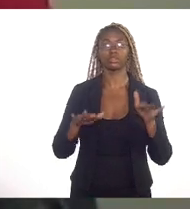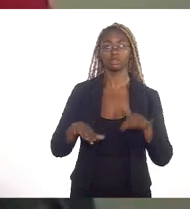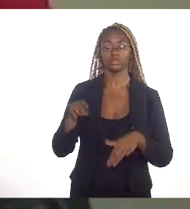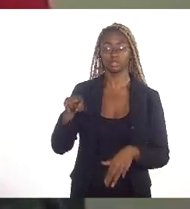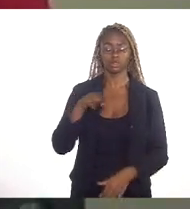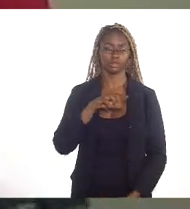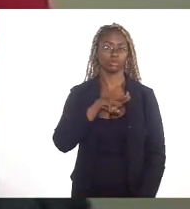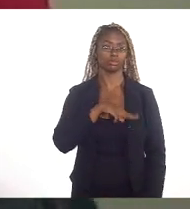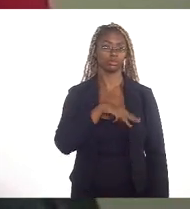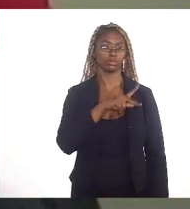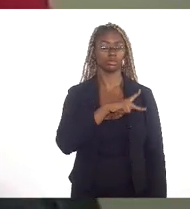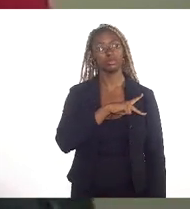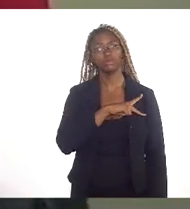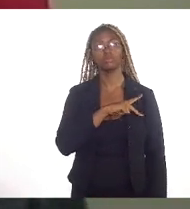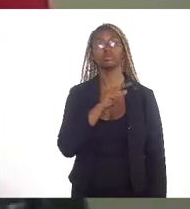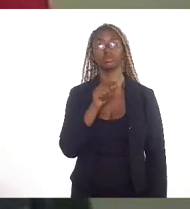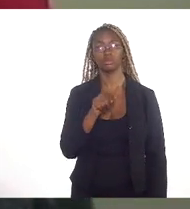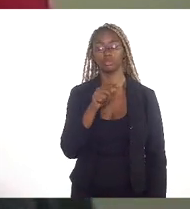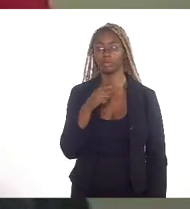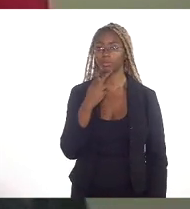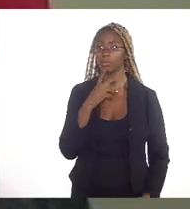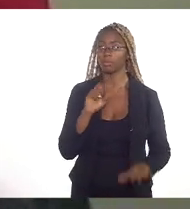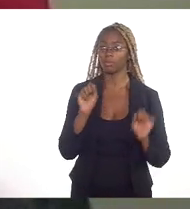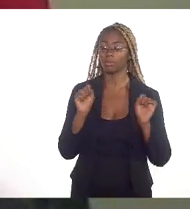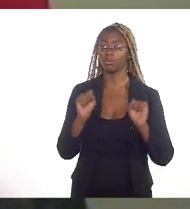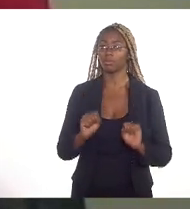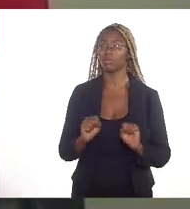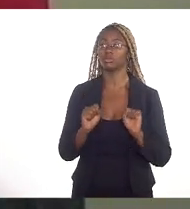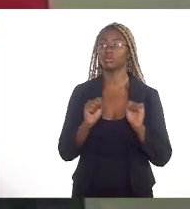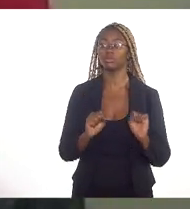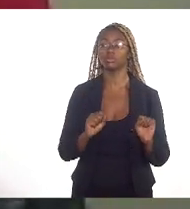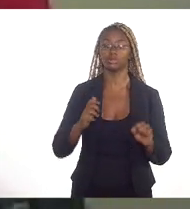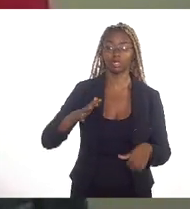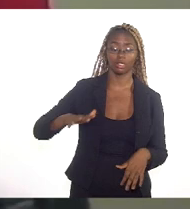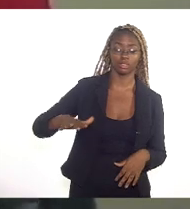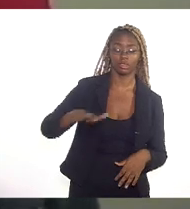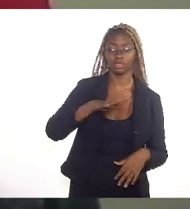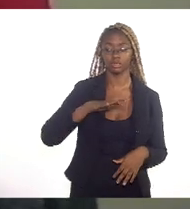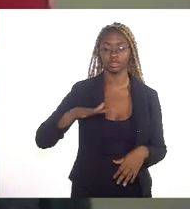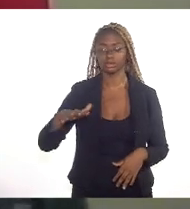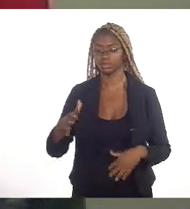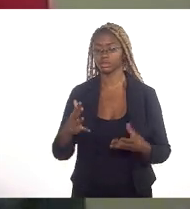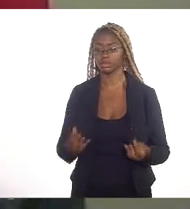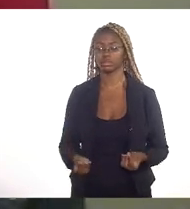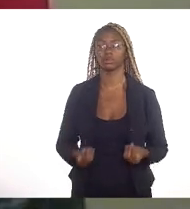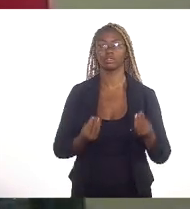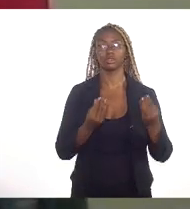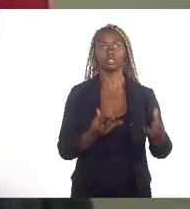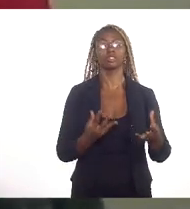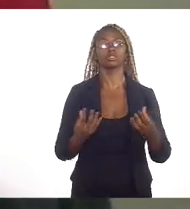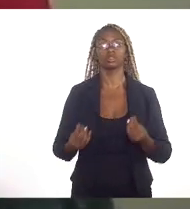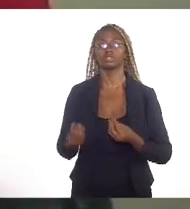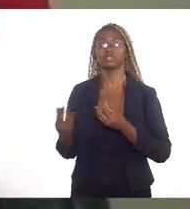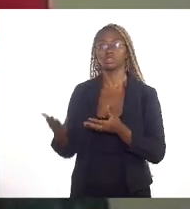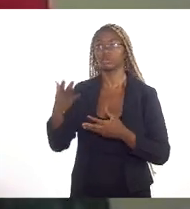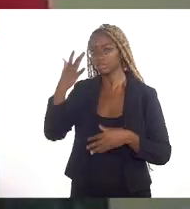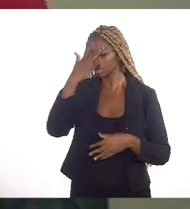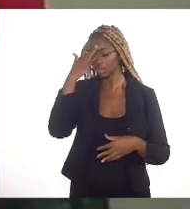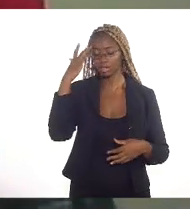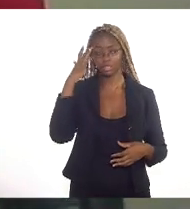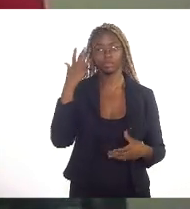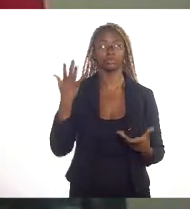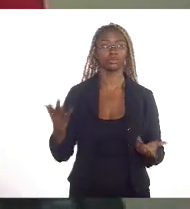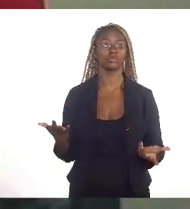Público Federal, possibilitando que essas áreas sejam concedidas a pessoas que atuam na